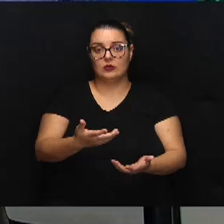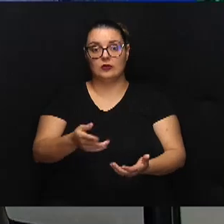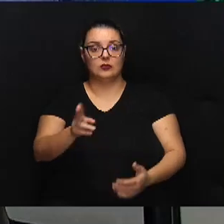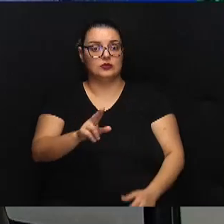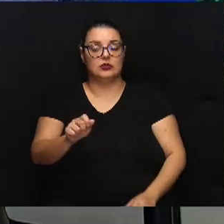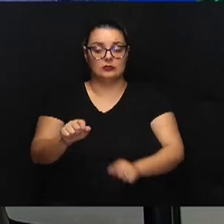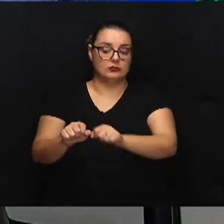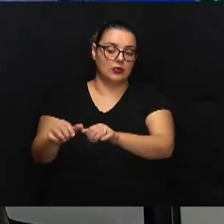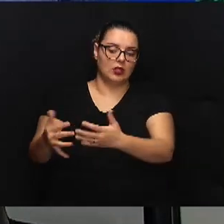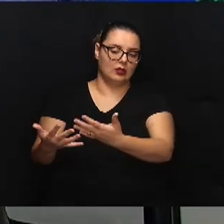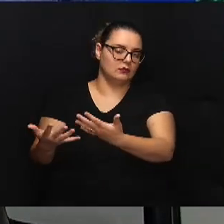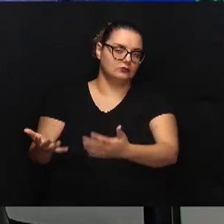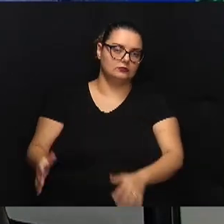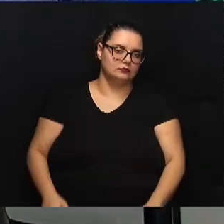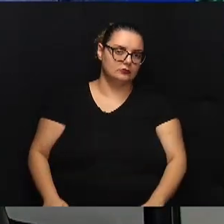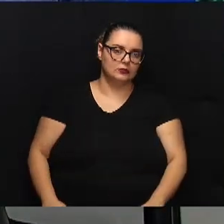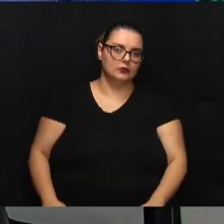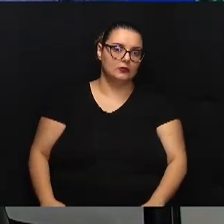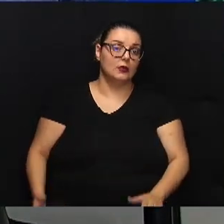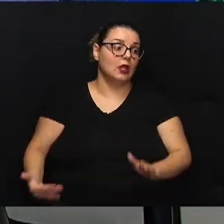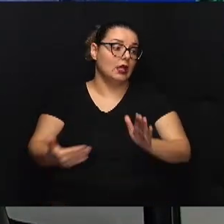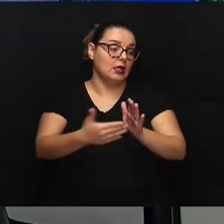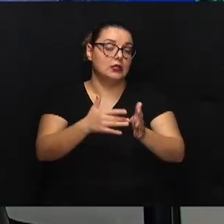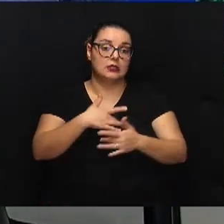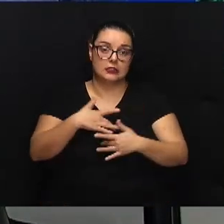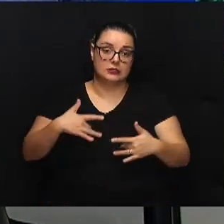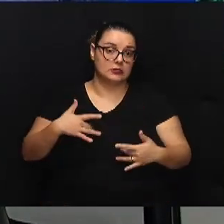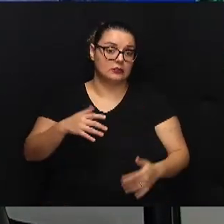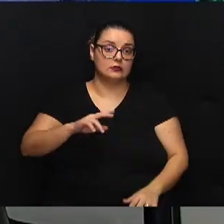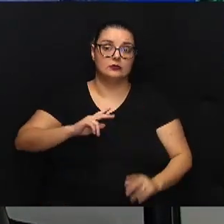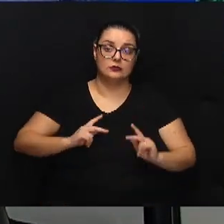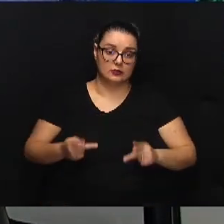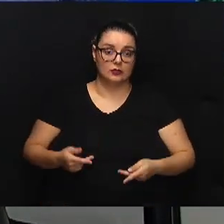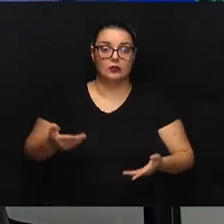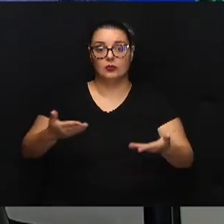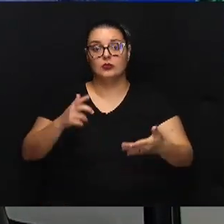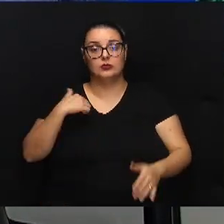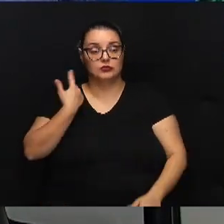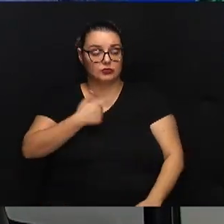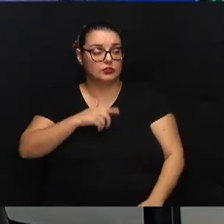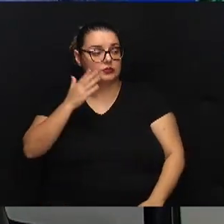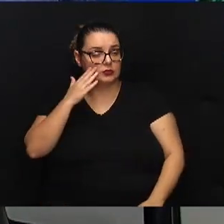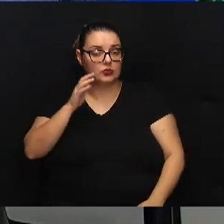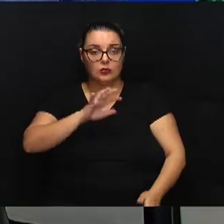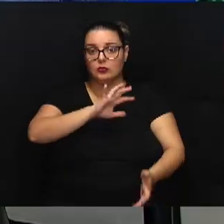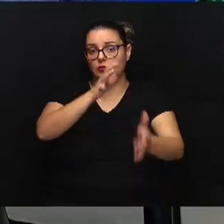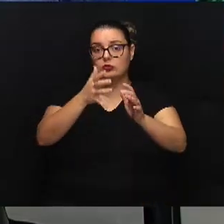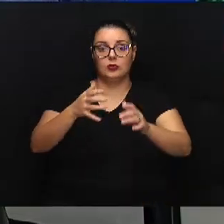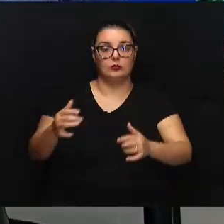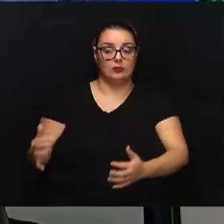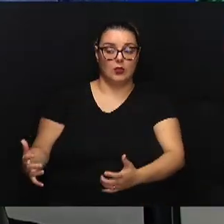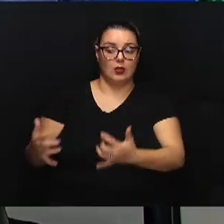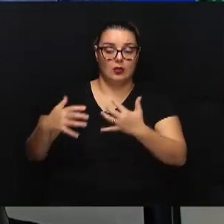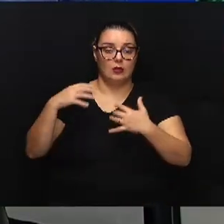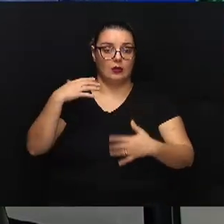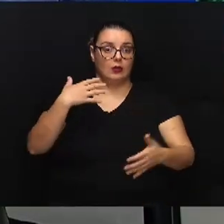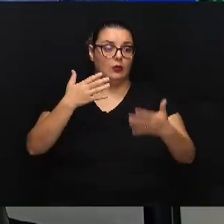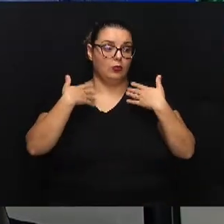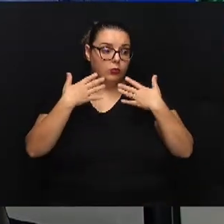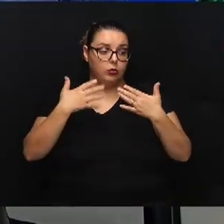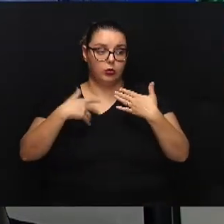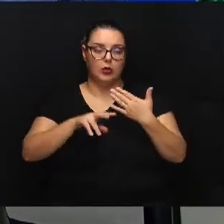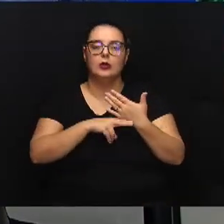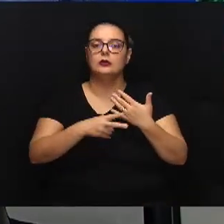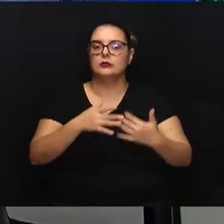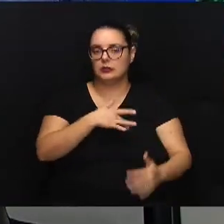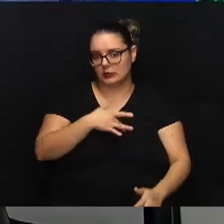agricultura, aplicados até à saúde humana, né. Hoje a gente sabe que os eventos extremos, como ondas de calor, impactam muito fortemente